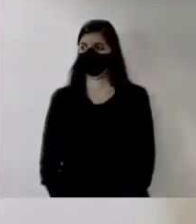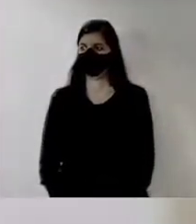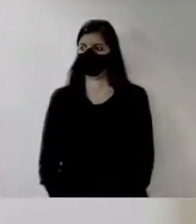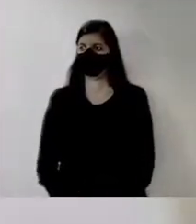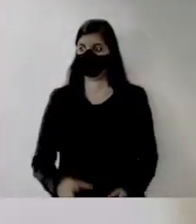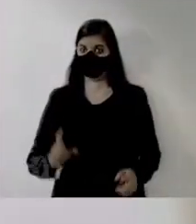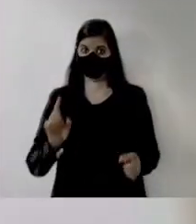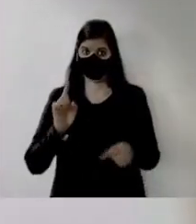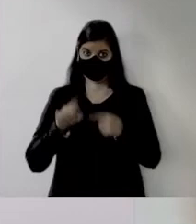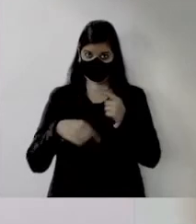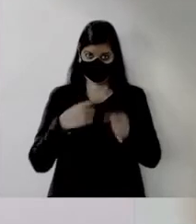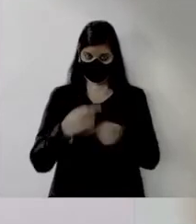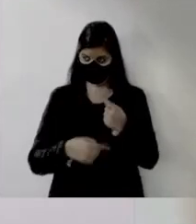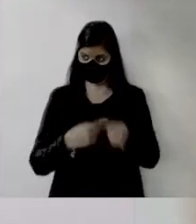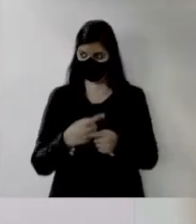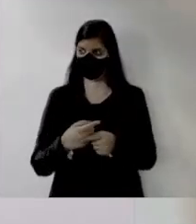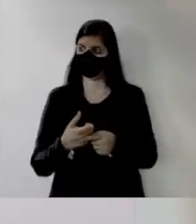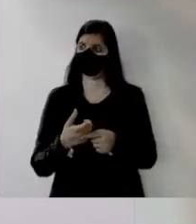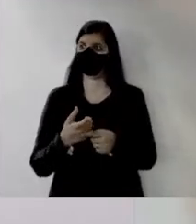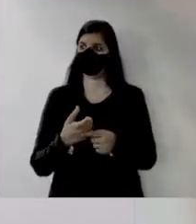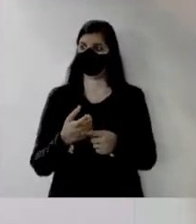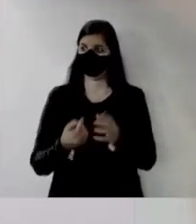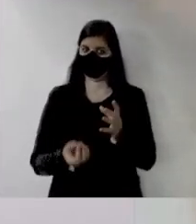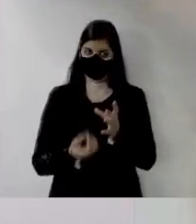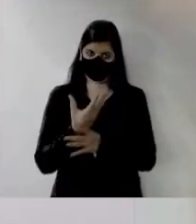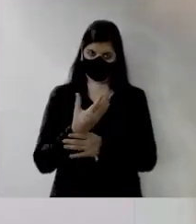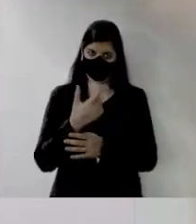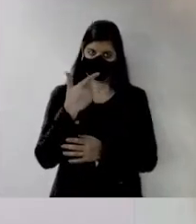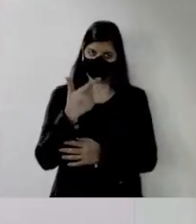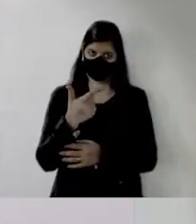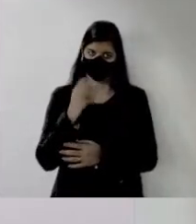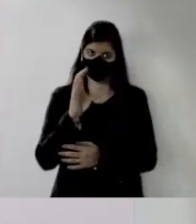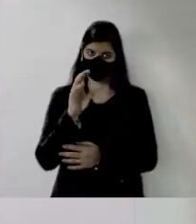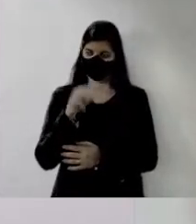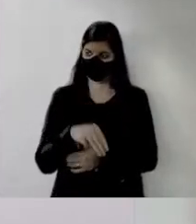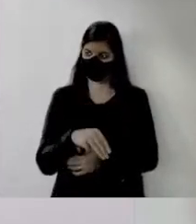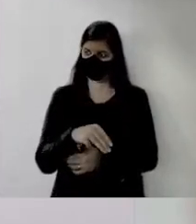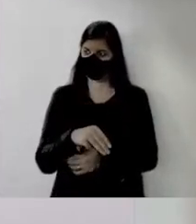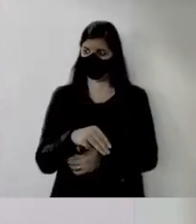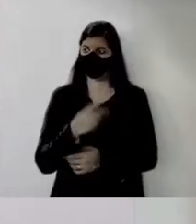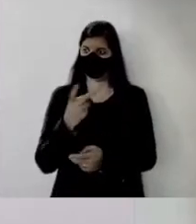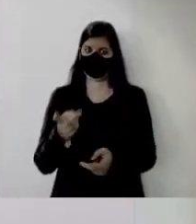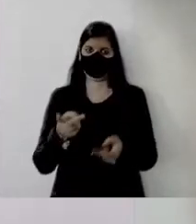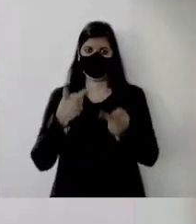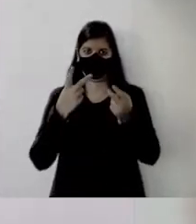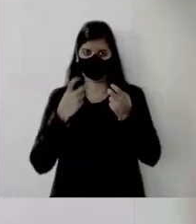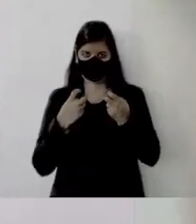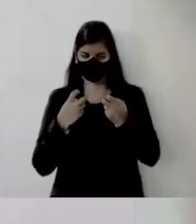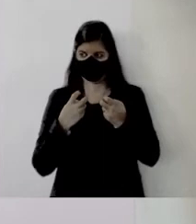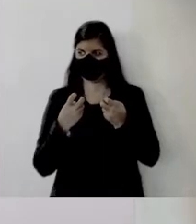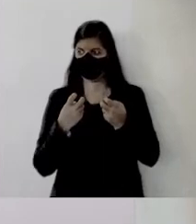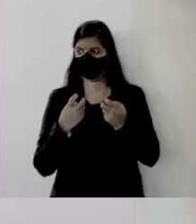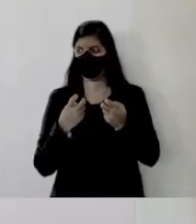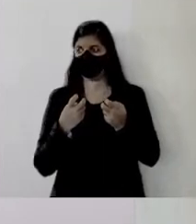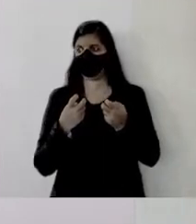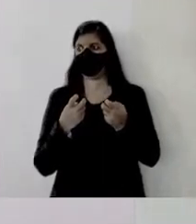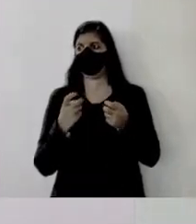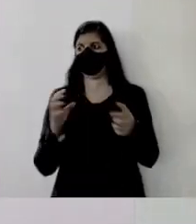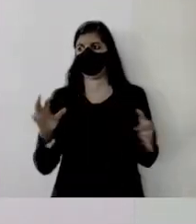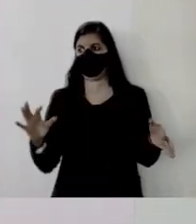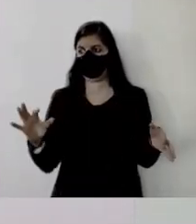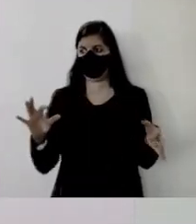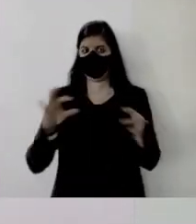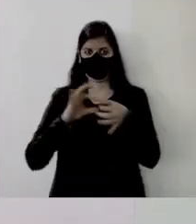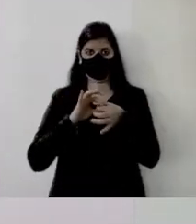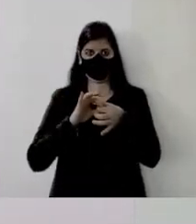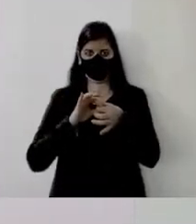Após você estabelecer essa medida de 2 centímetros aqui, você já vai conseguir ligar a